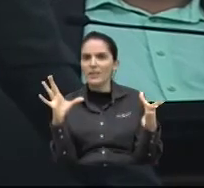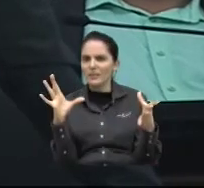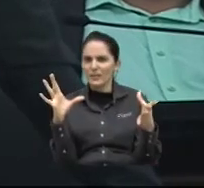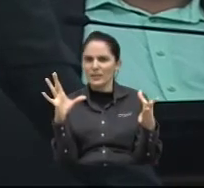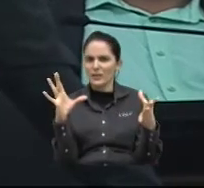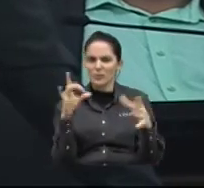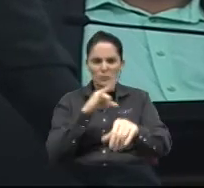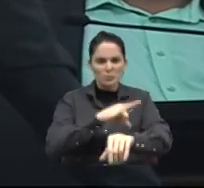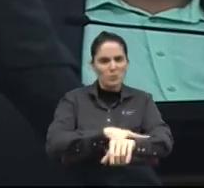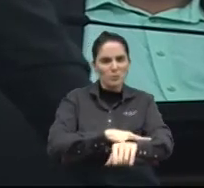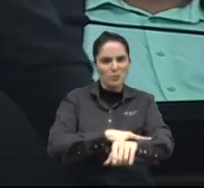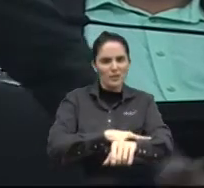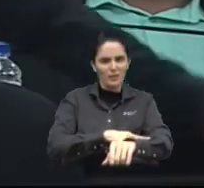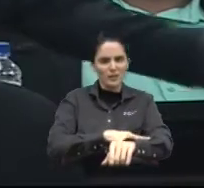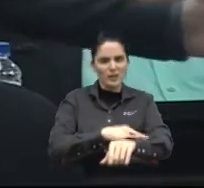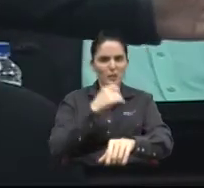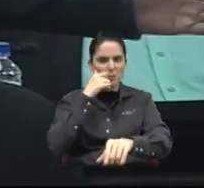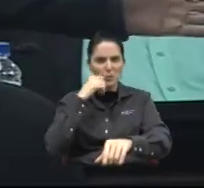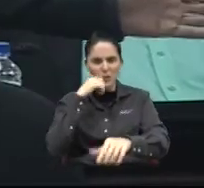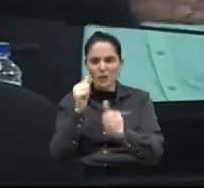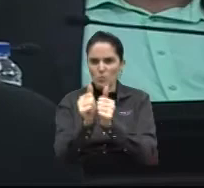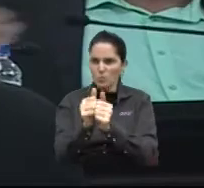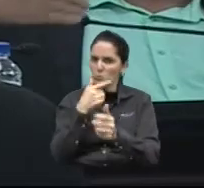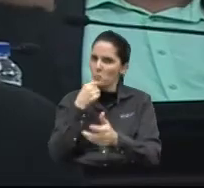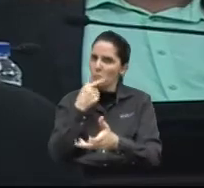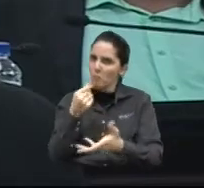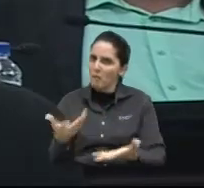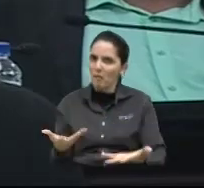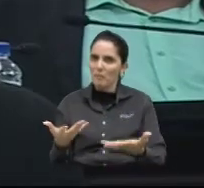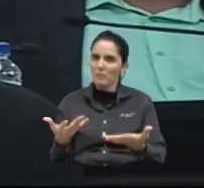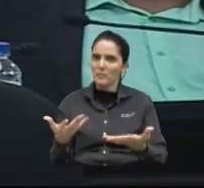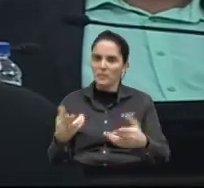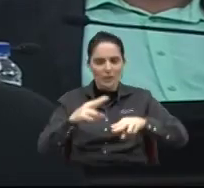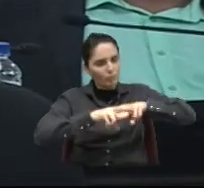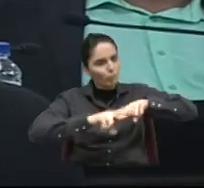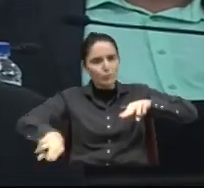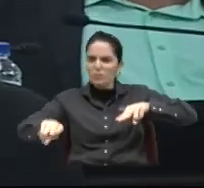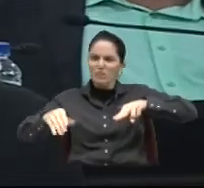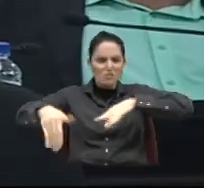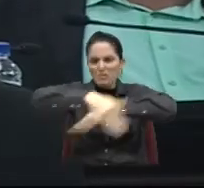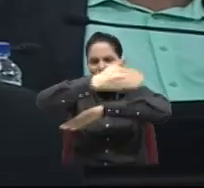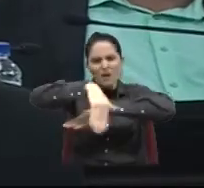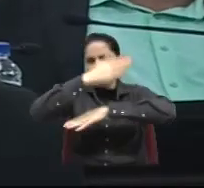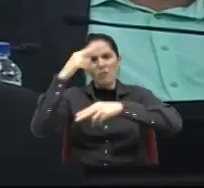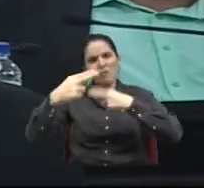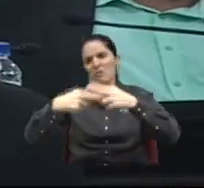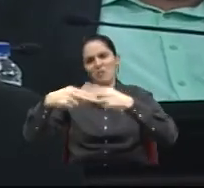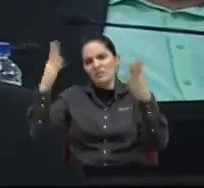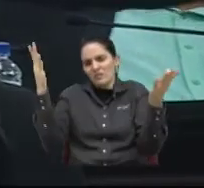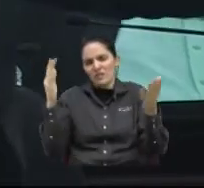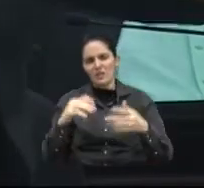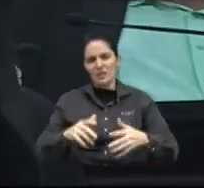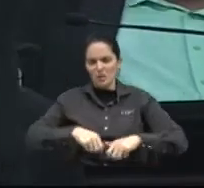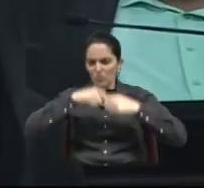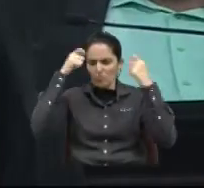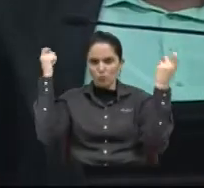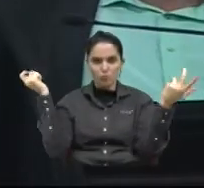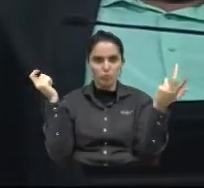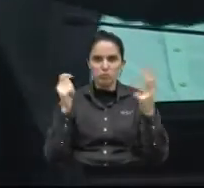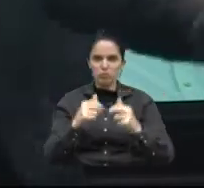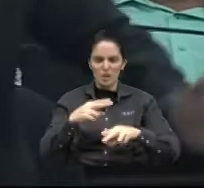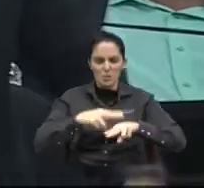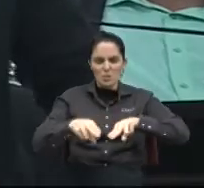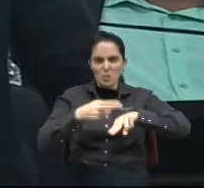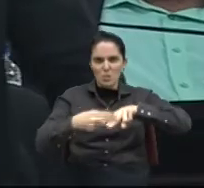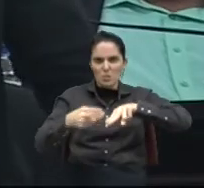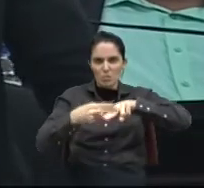com pressão de outros sete horas temos relatos todos para a rua então tiraremos as roupas já havíamos piloto para a